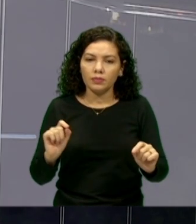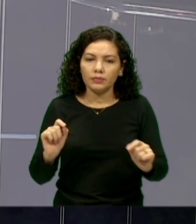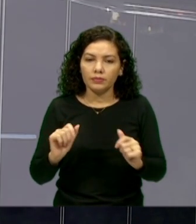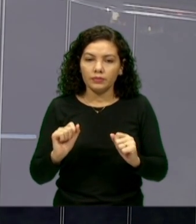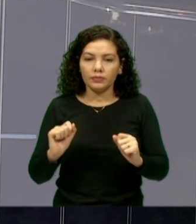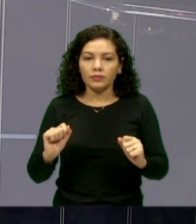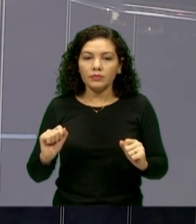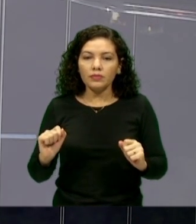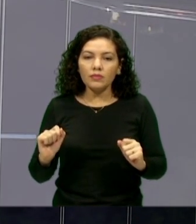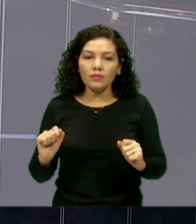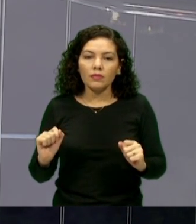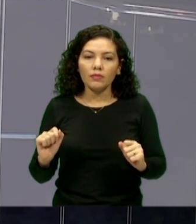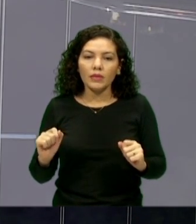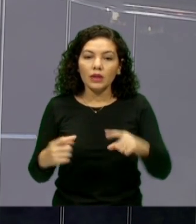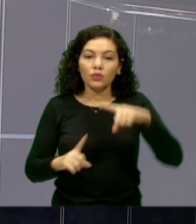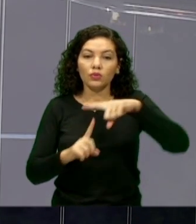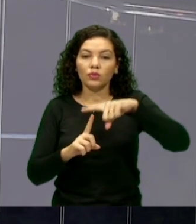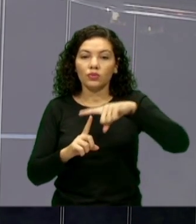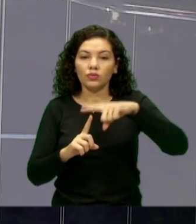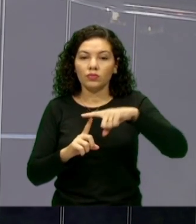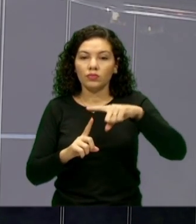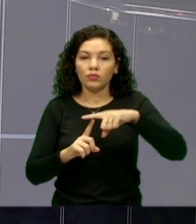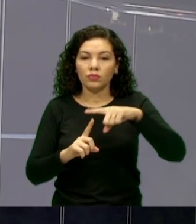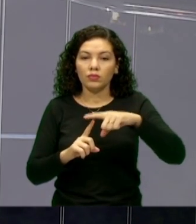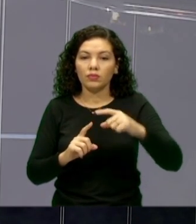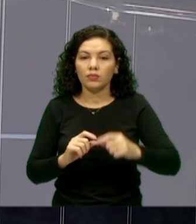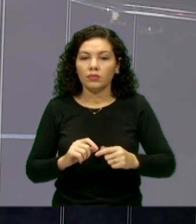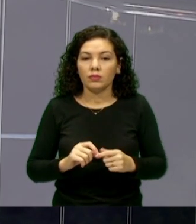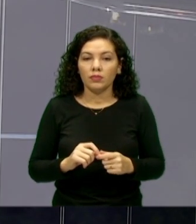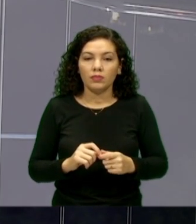no tipo de